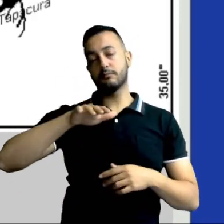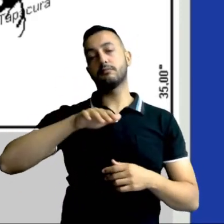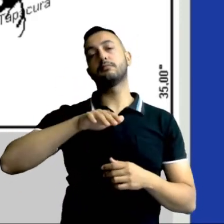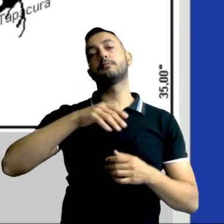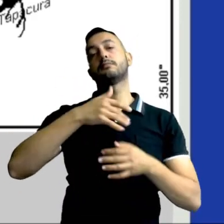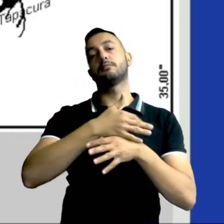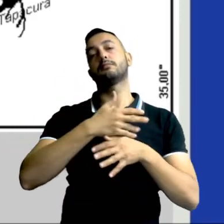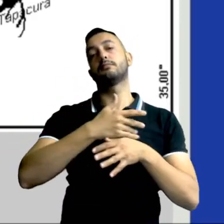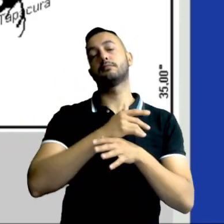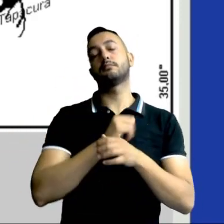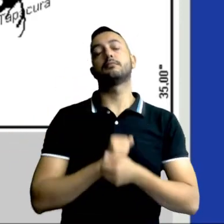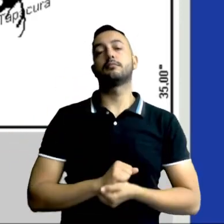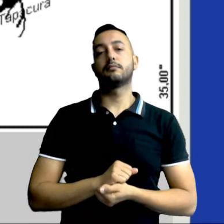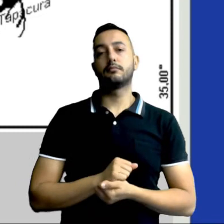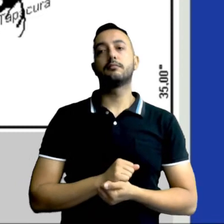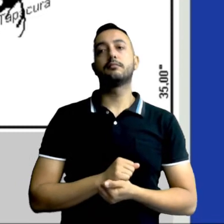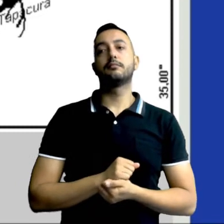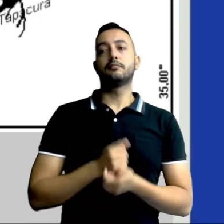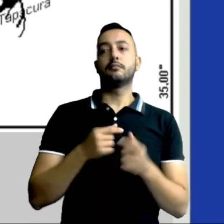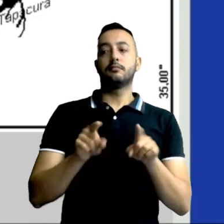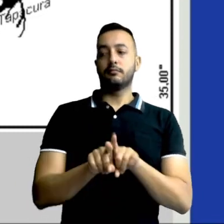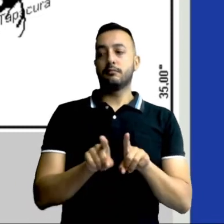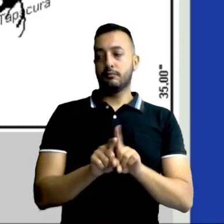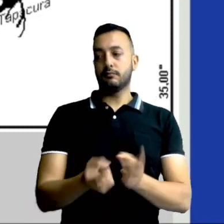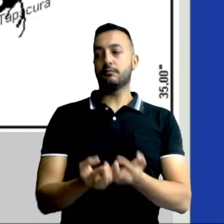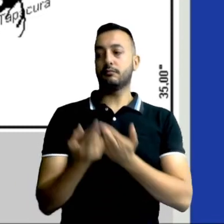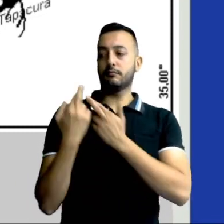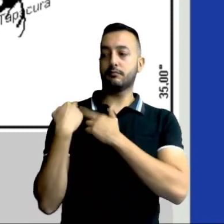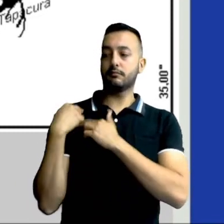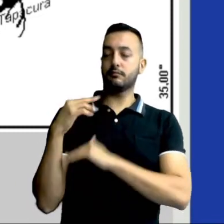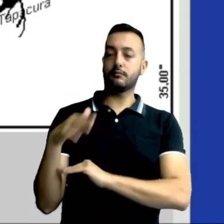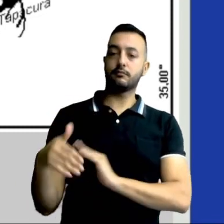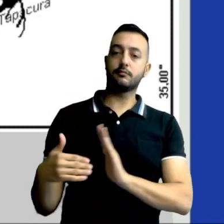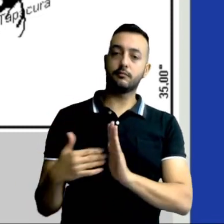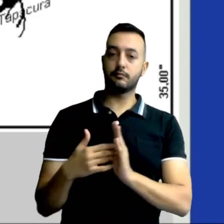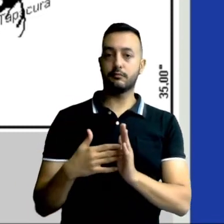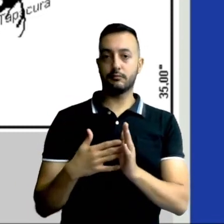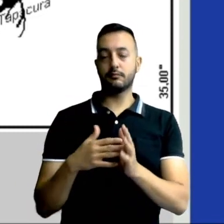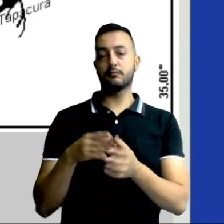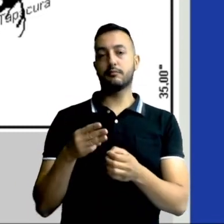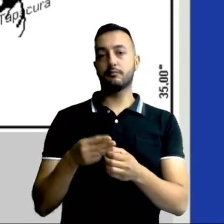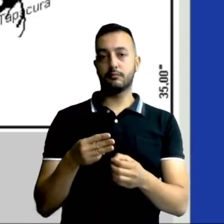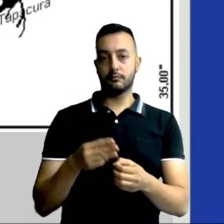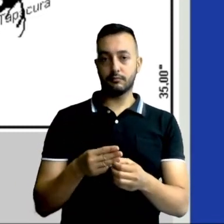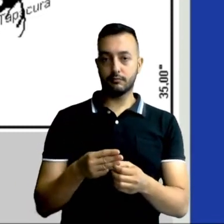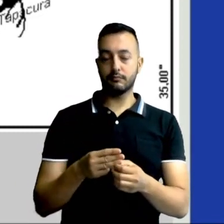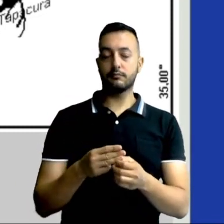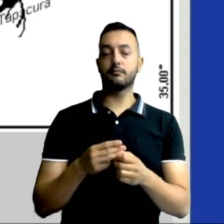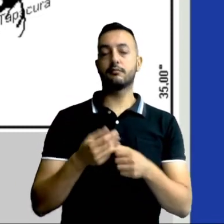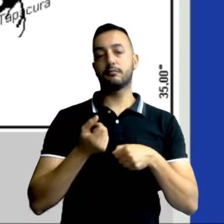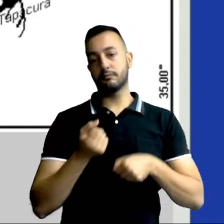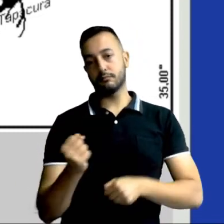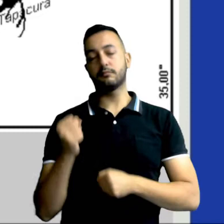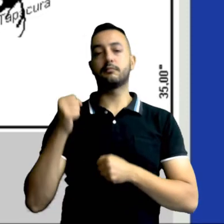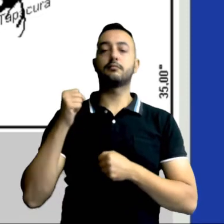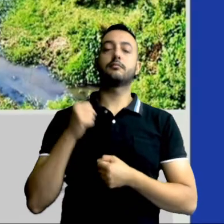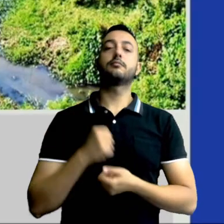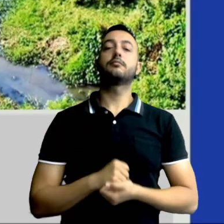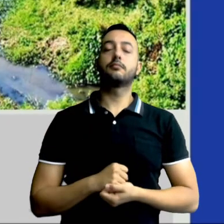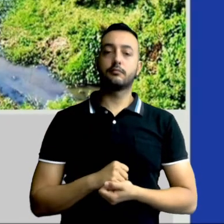metropolitana e e também responsável por todo o abastecimento do Município de São Lourenço da